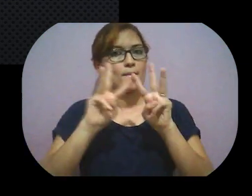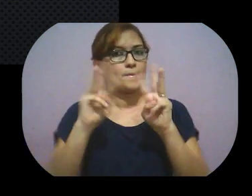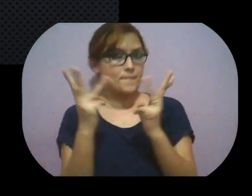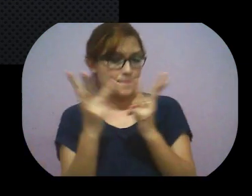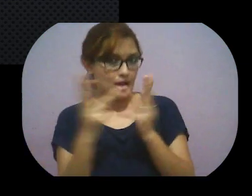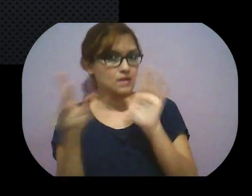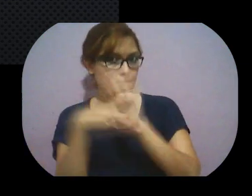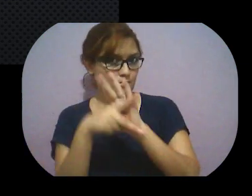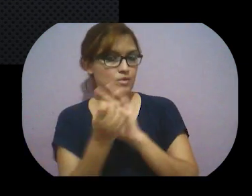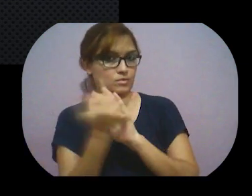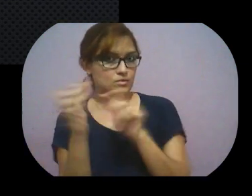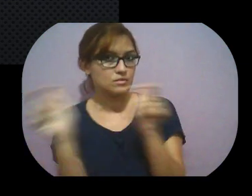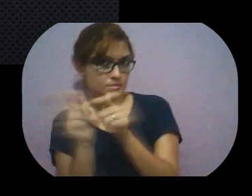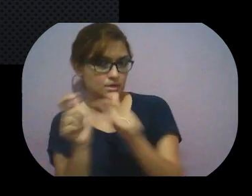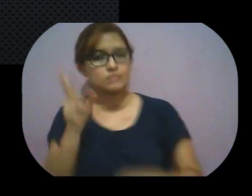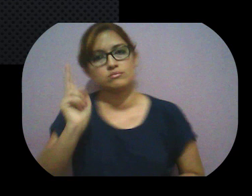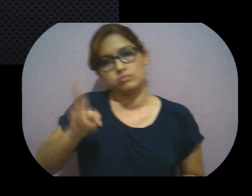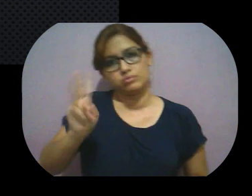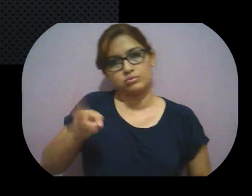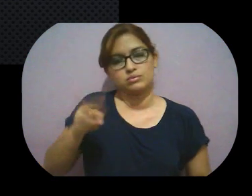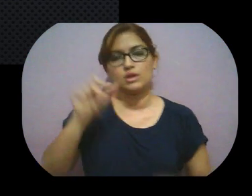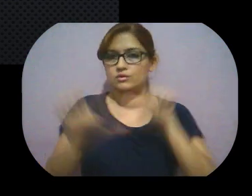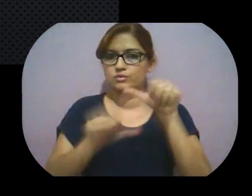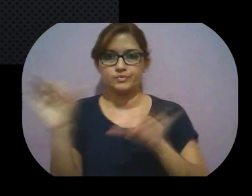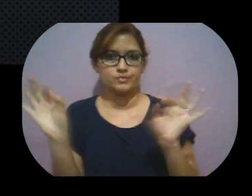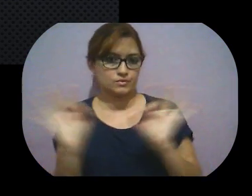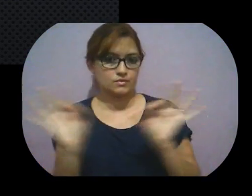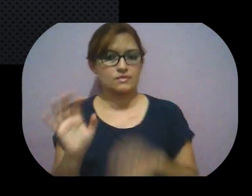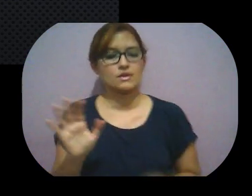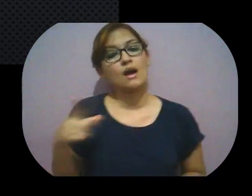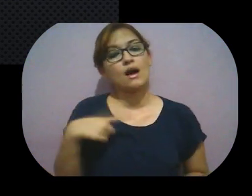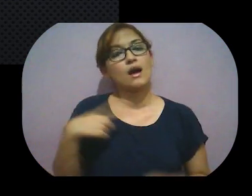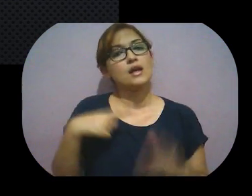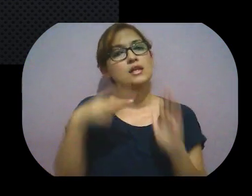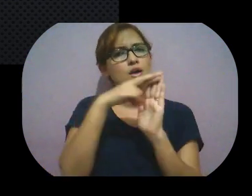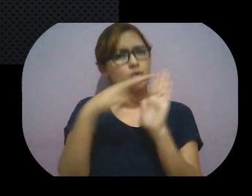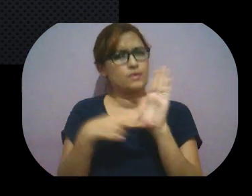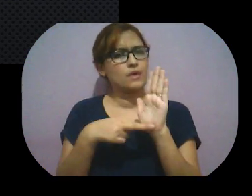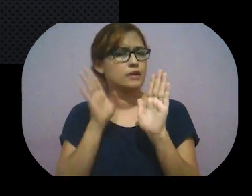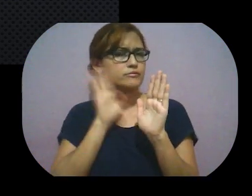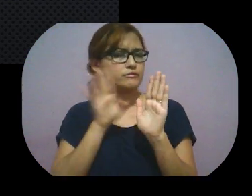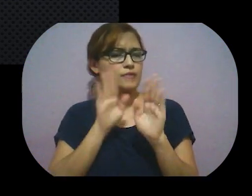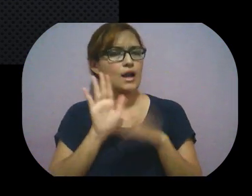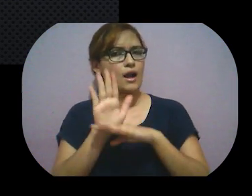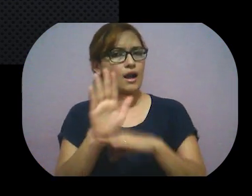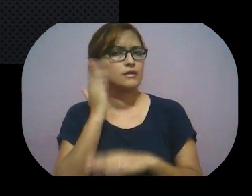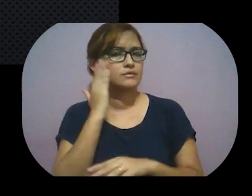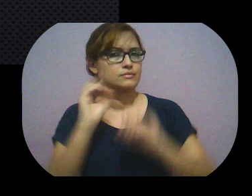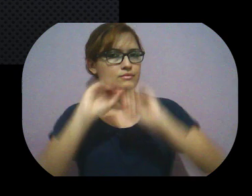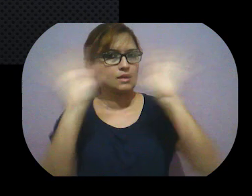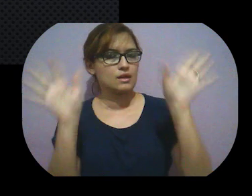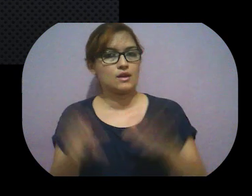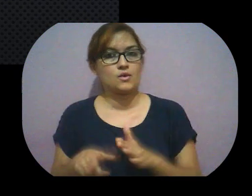soluto permanece constante, tá? Então nós temos aqui uma regrinha, ó, bem legal, que ajuda a gente a compreender os cálculos